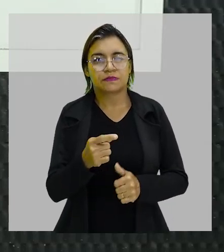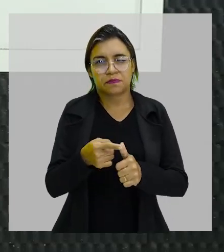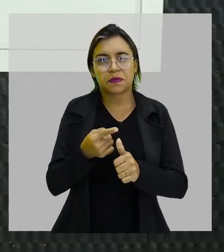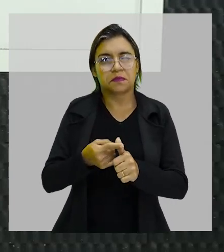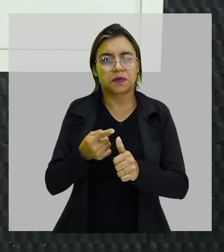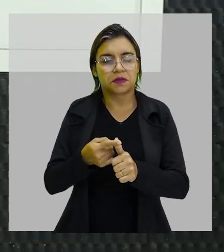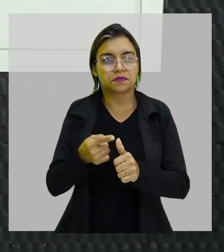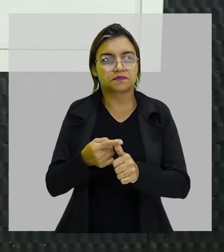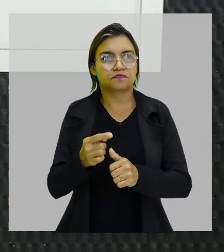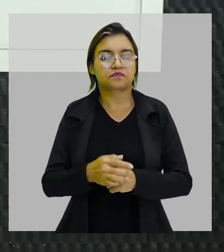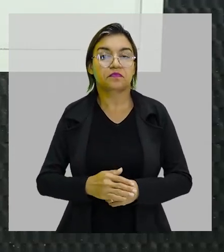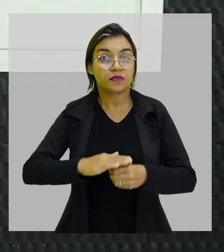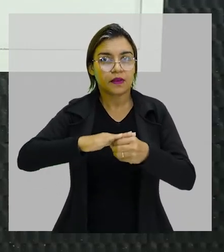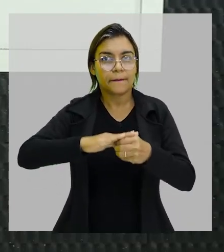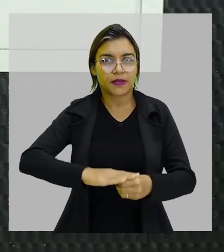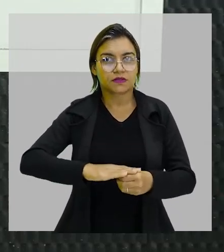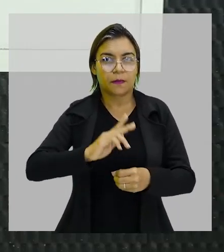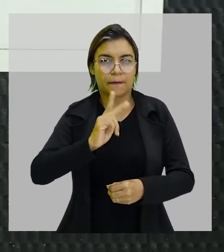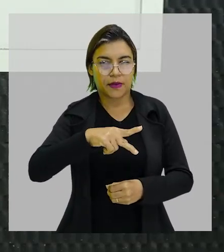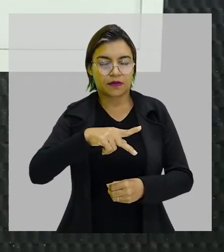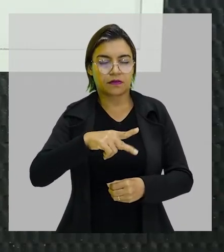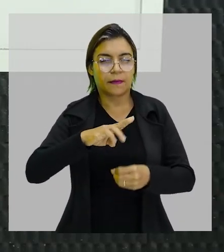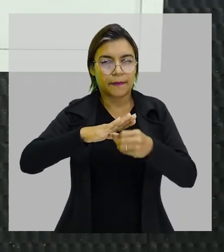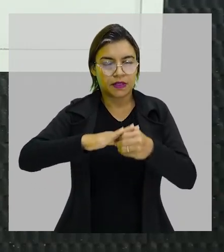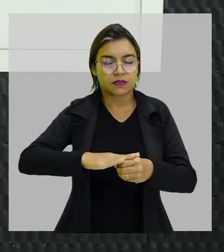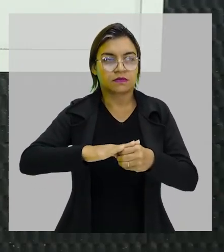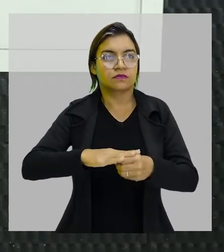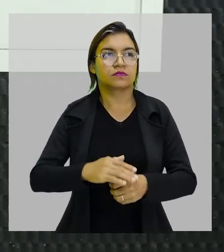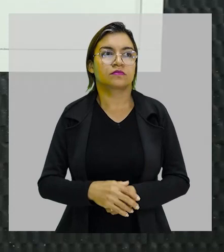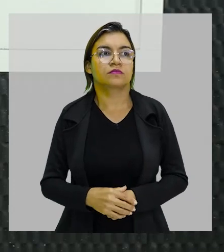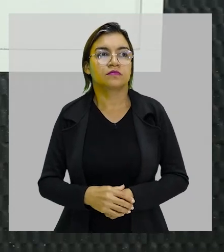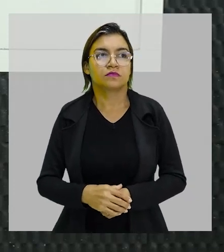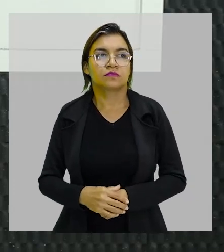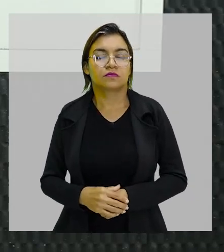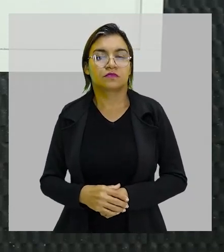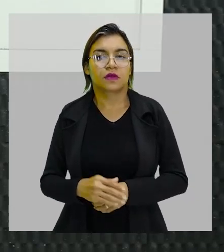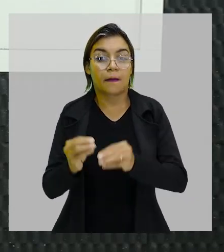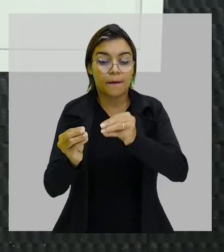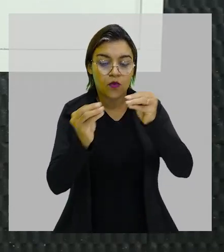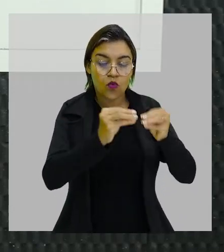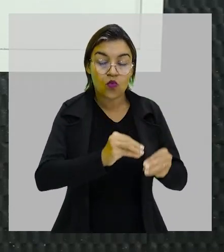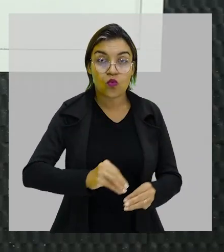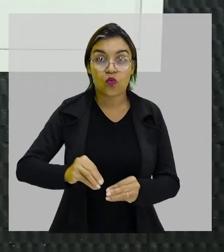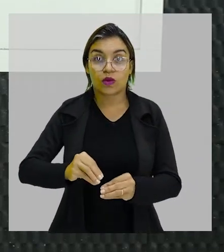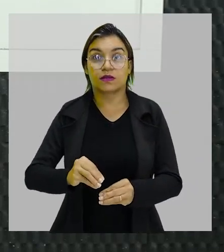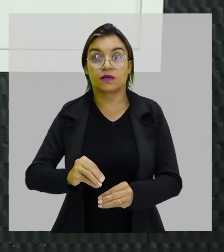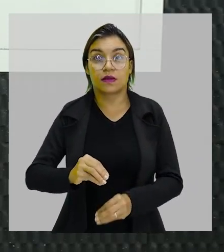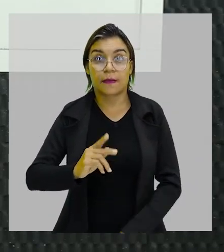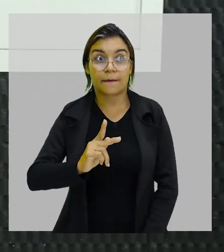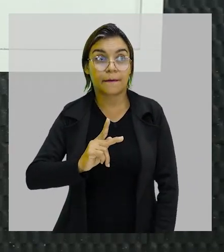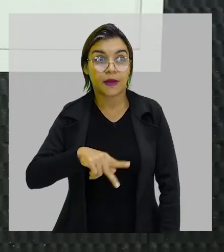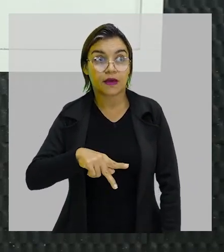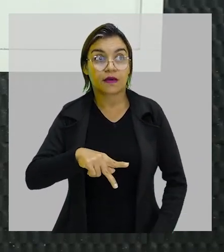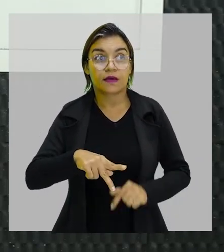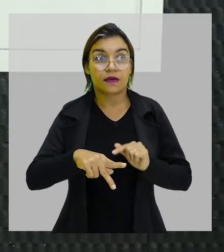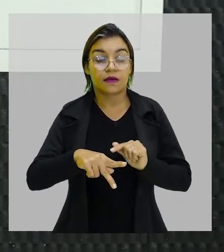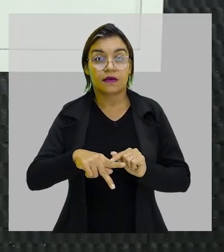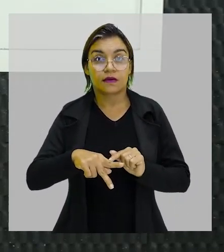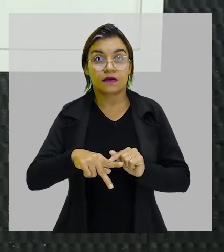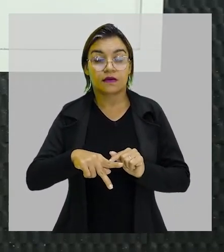ó. Pressão 1 é 3 atm, então vou trazer ela para cá, ó. Então é